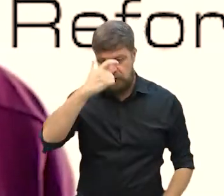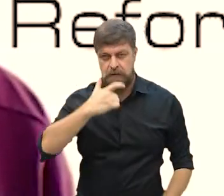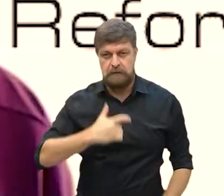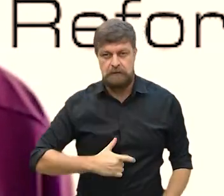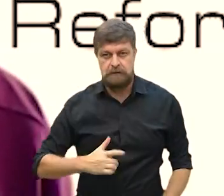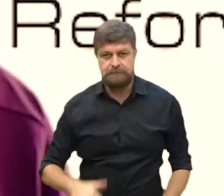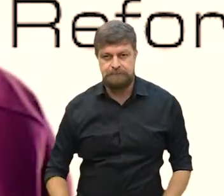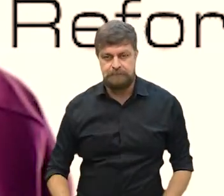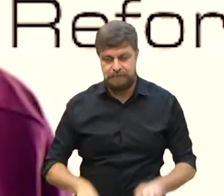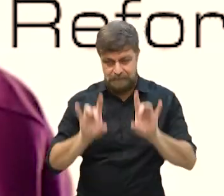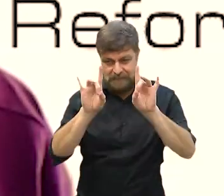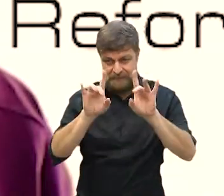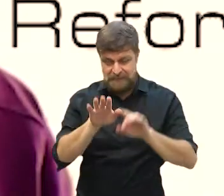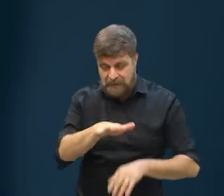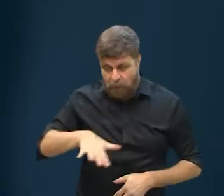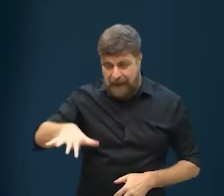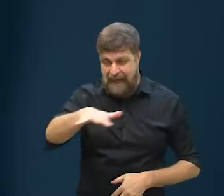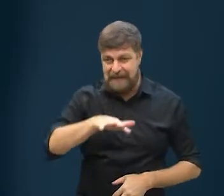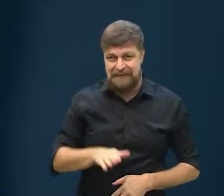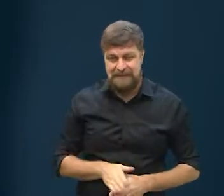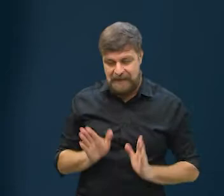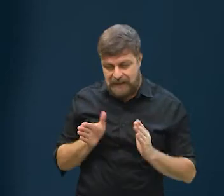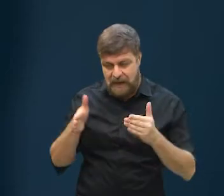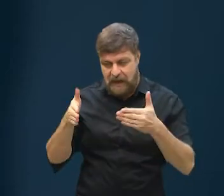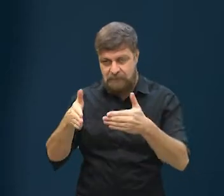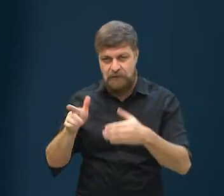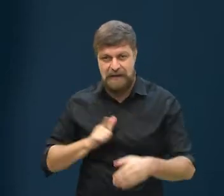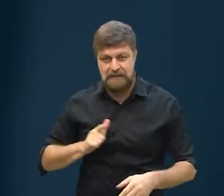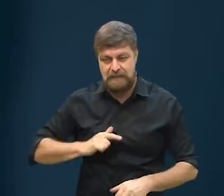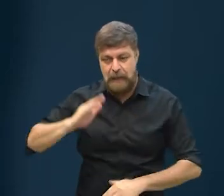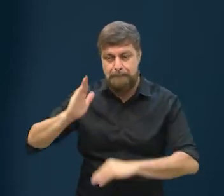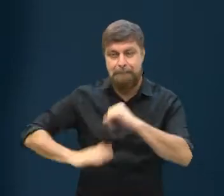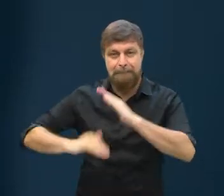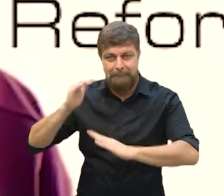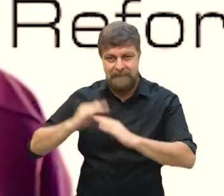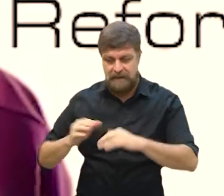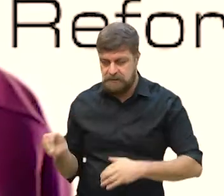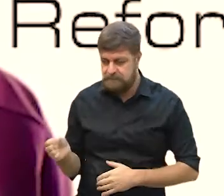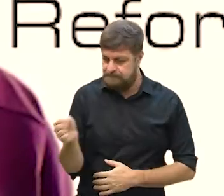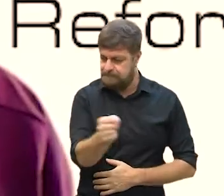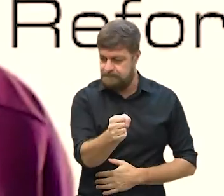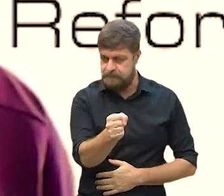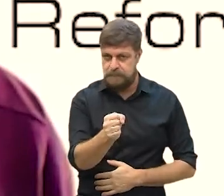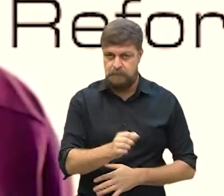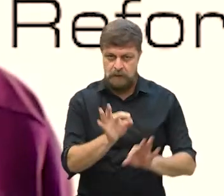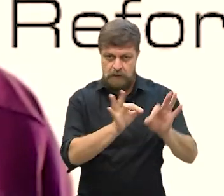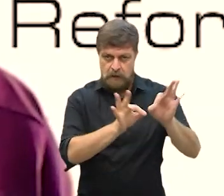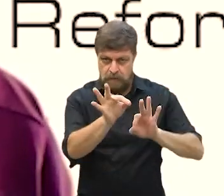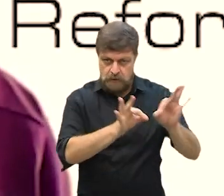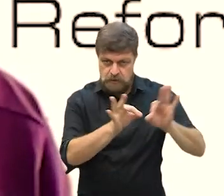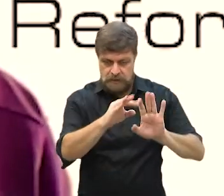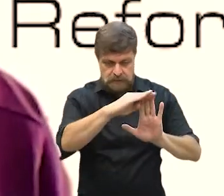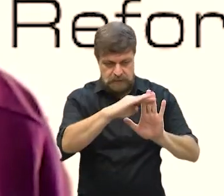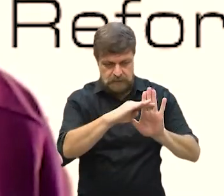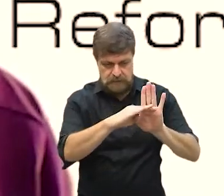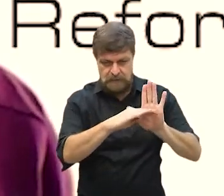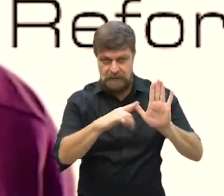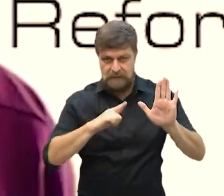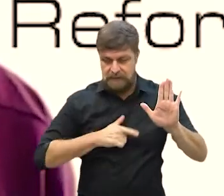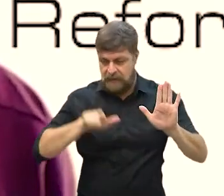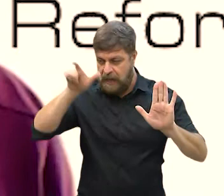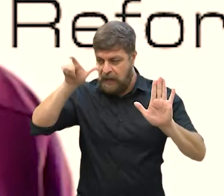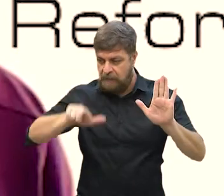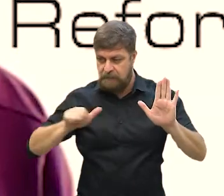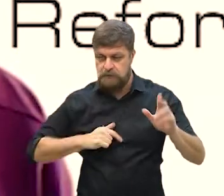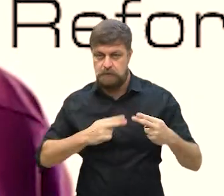Eu sou um especializado em gestão de obras e fornecimento de mão de obra, né? Para os projetos, nós temos